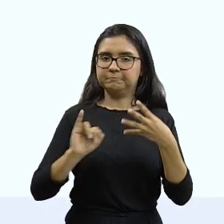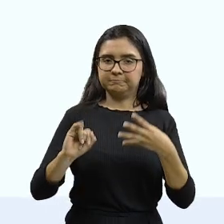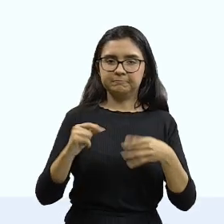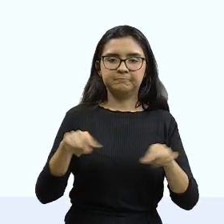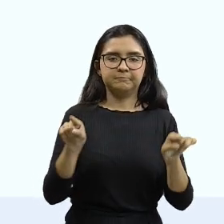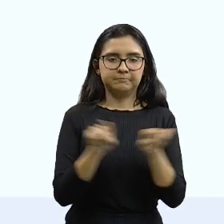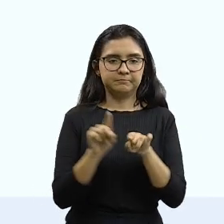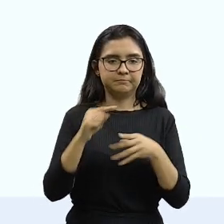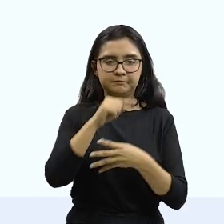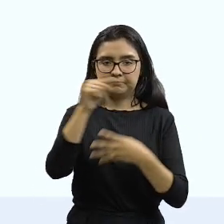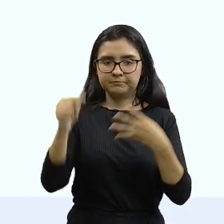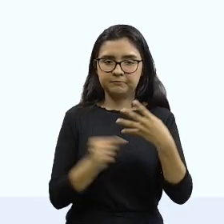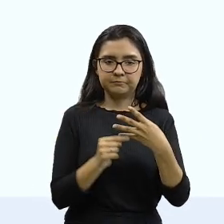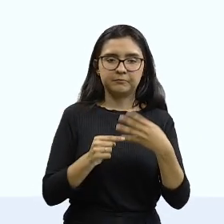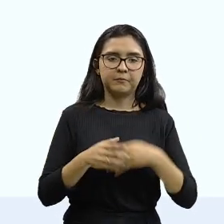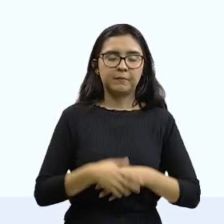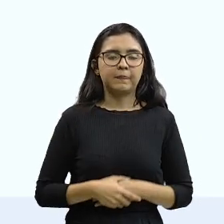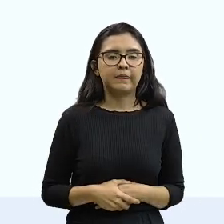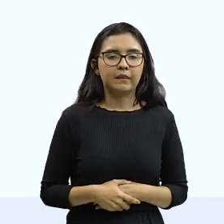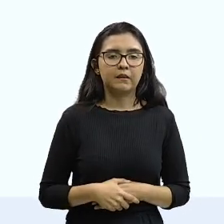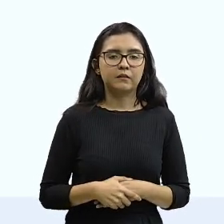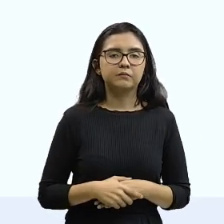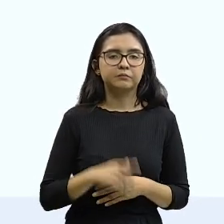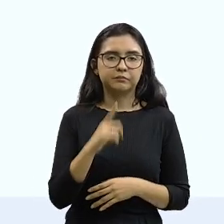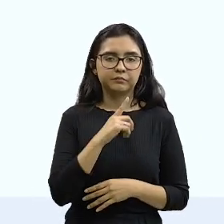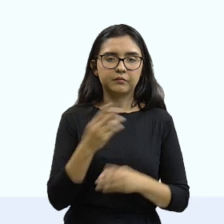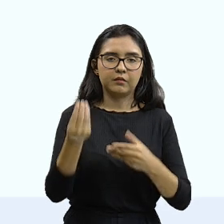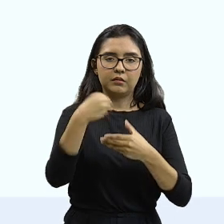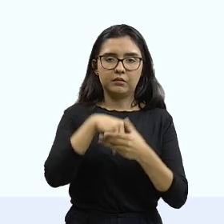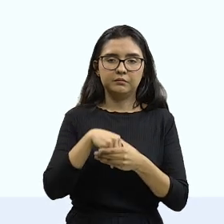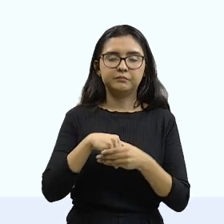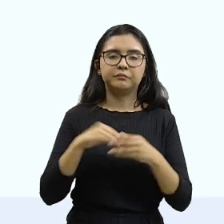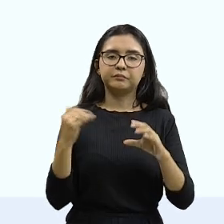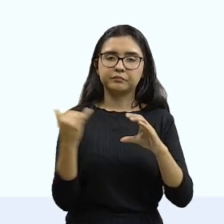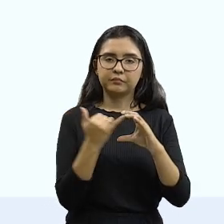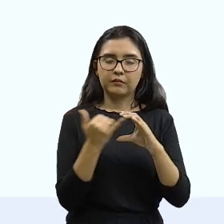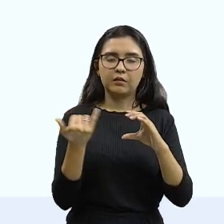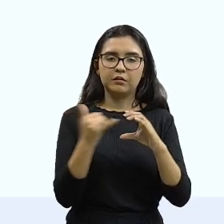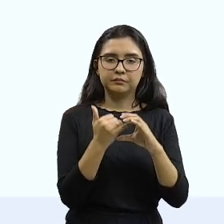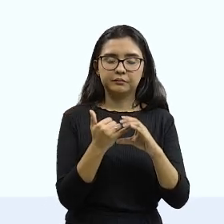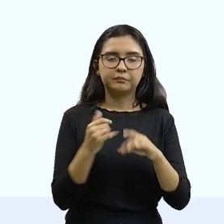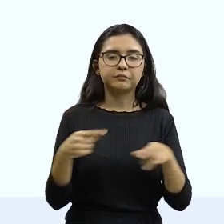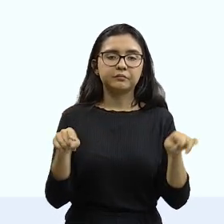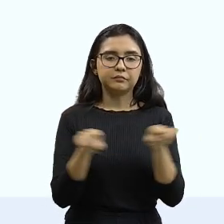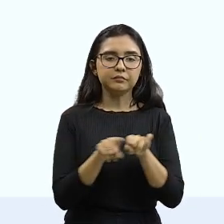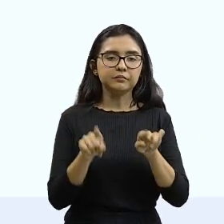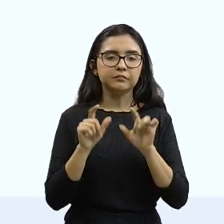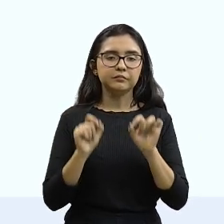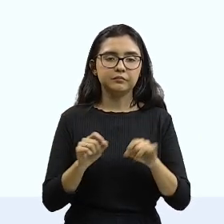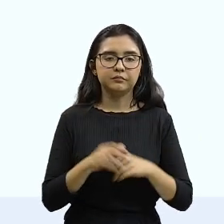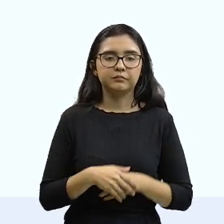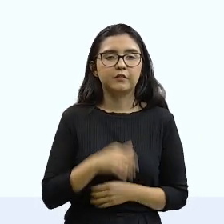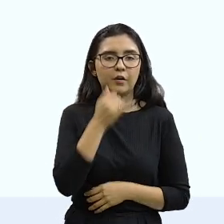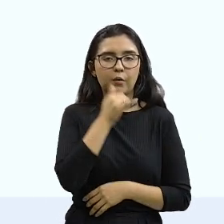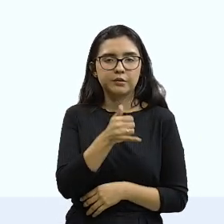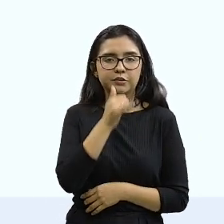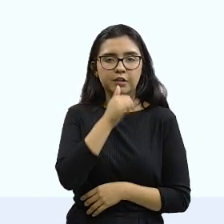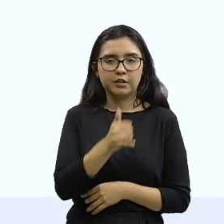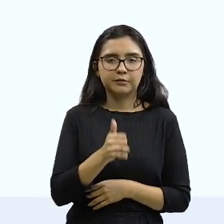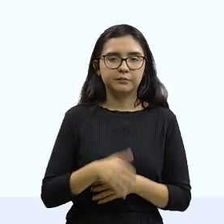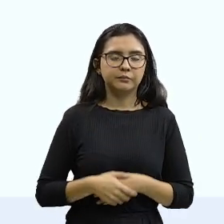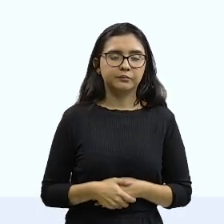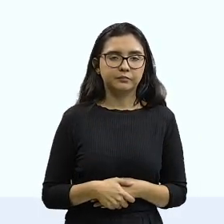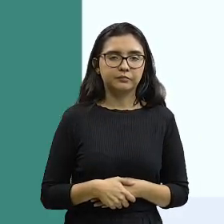positivo, resistência interna agora do receptor e corrente elétrica.